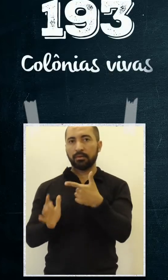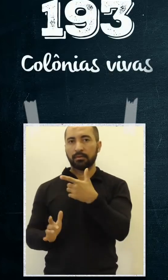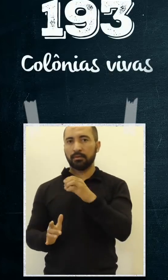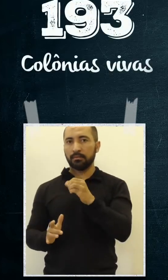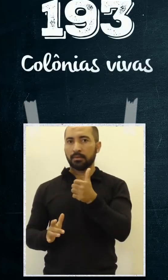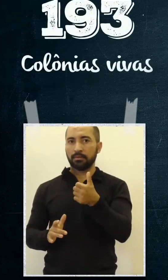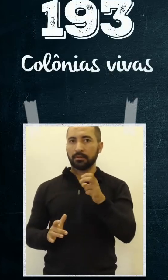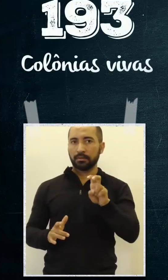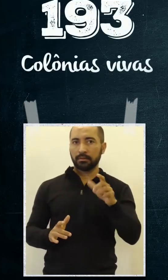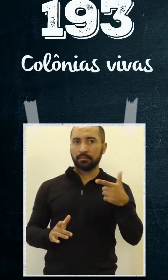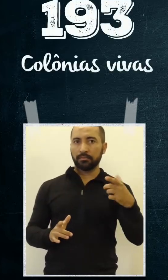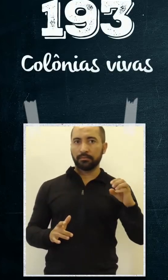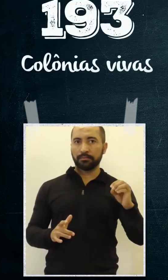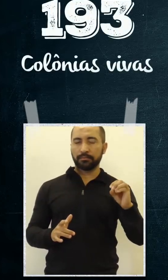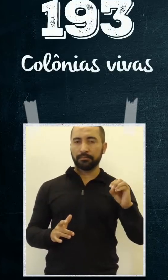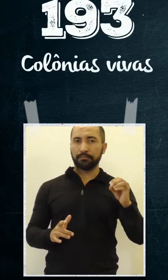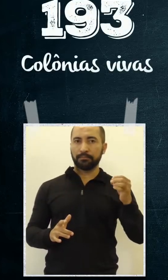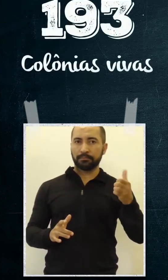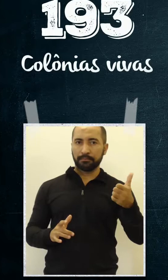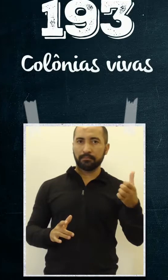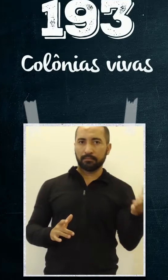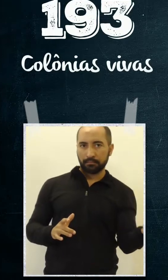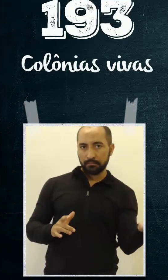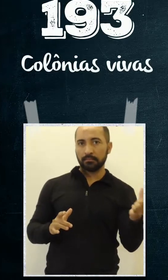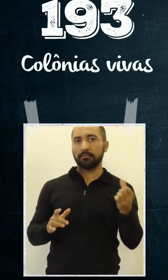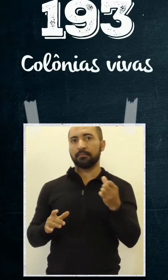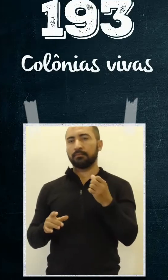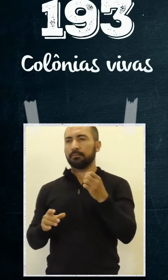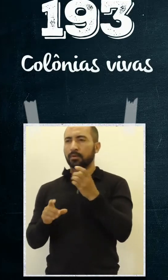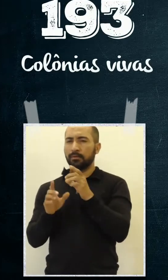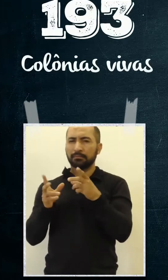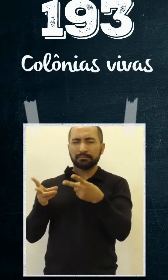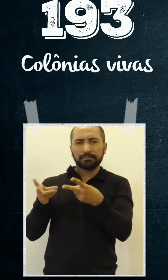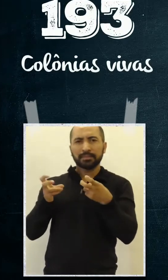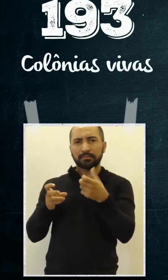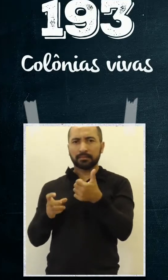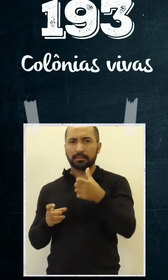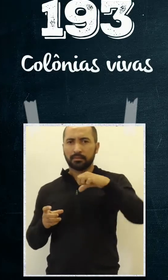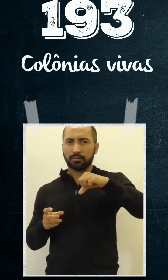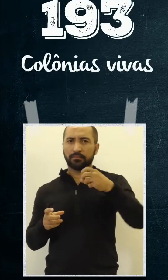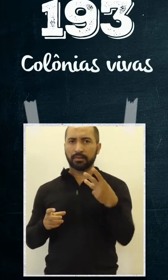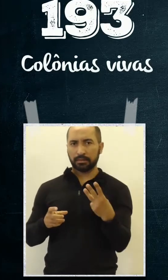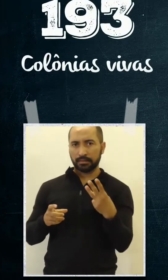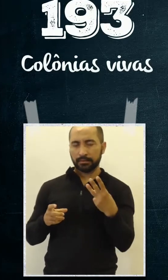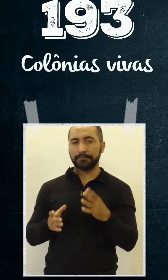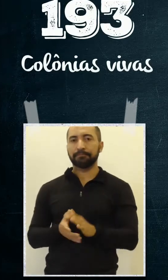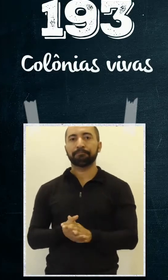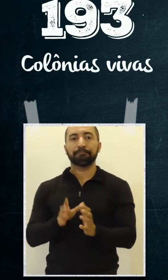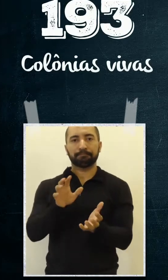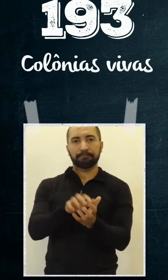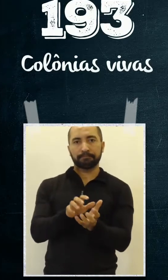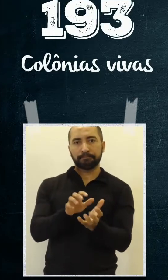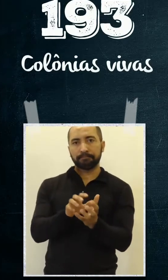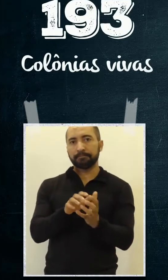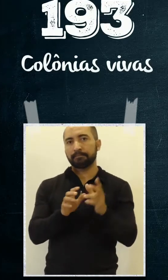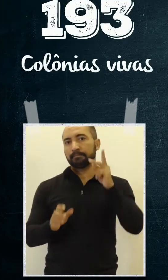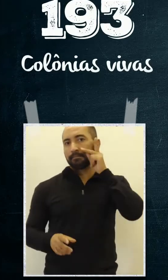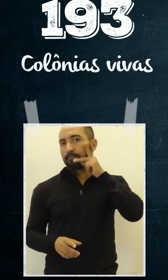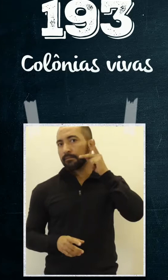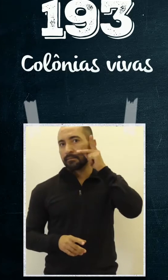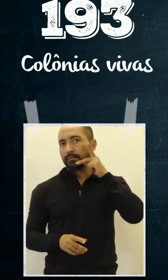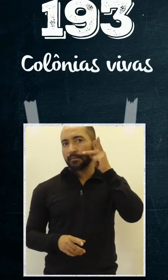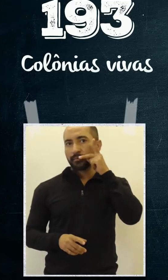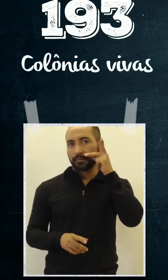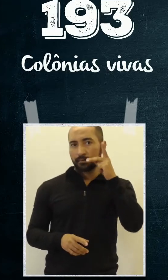de Mucismilia hart distribuídas entre os recifes de Caribeça e Terezinhas, Paraíba, Serrambi e Tamandaré, Pernambuco, Ponta de Mangue,